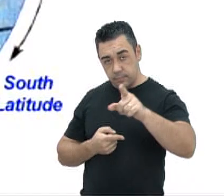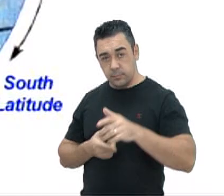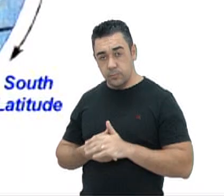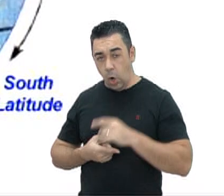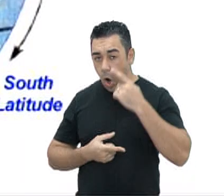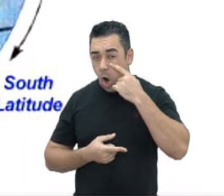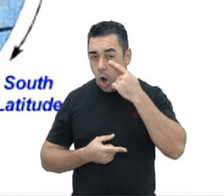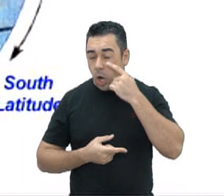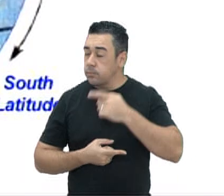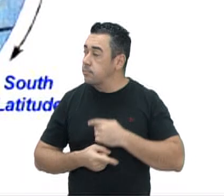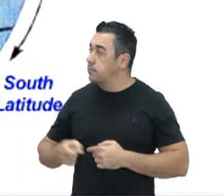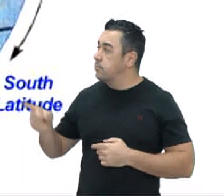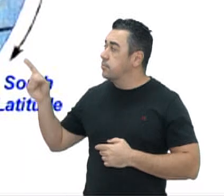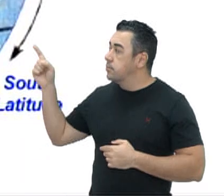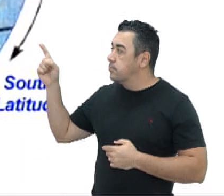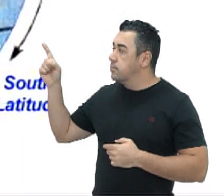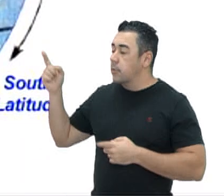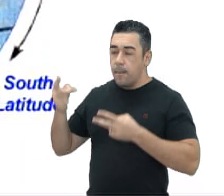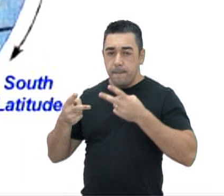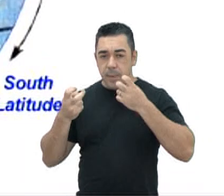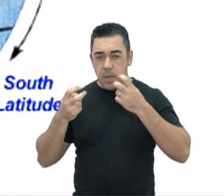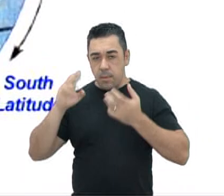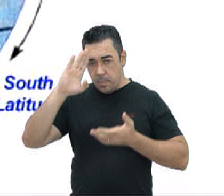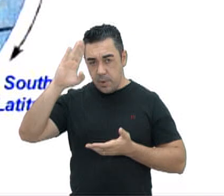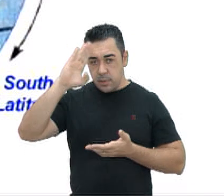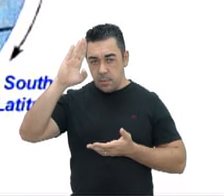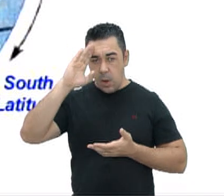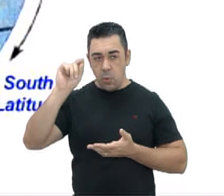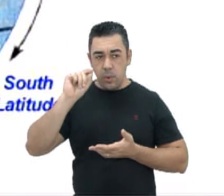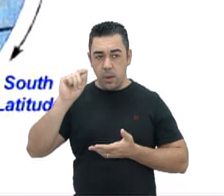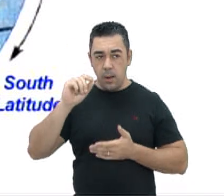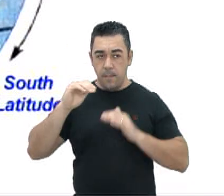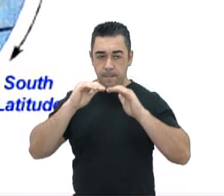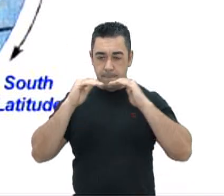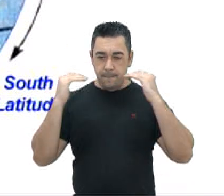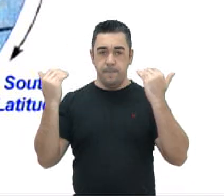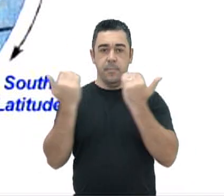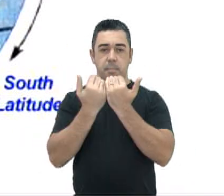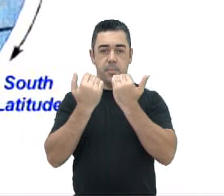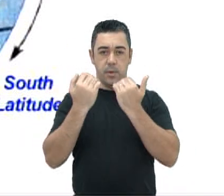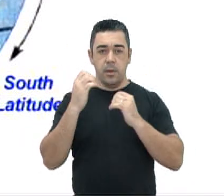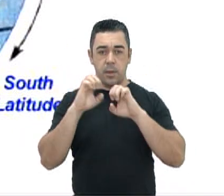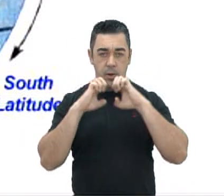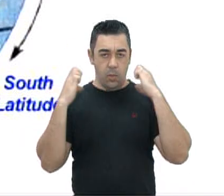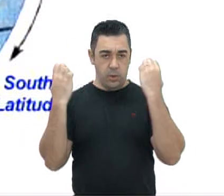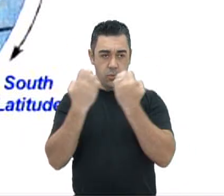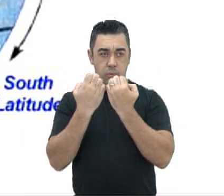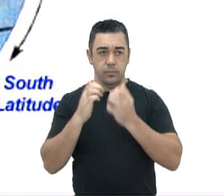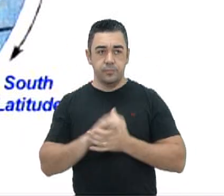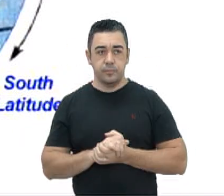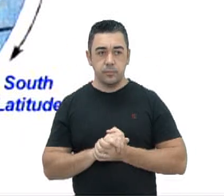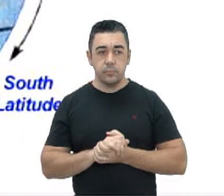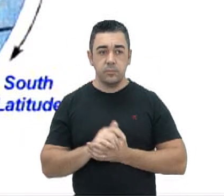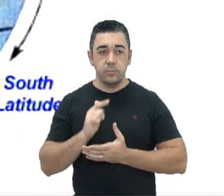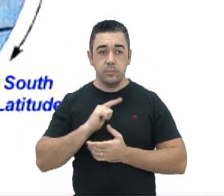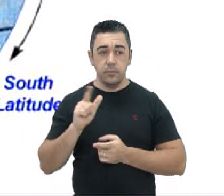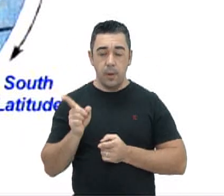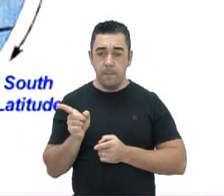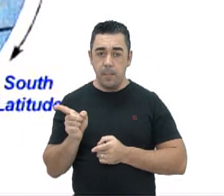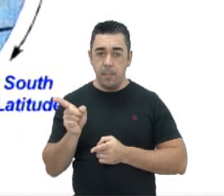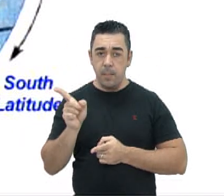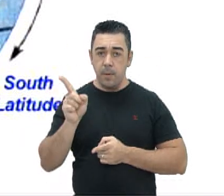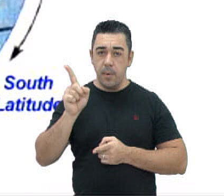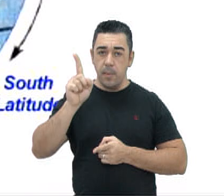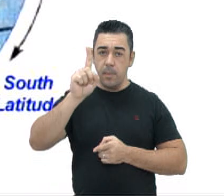Olha ali os principais paralelos. Estão ali, linha do equador, aí nós temos outros que vão até 90